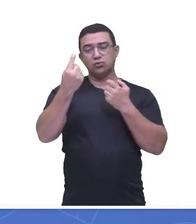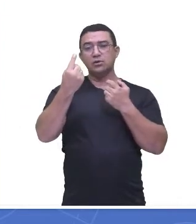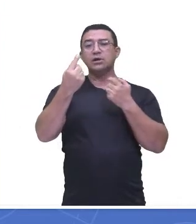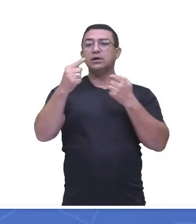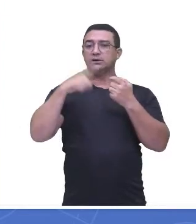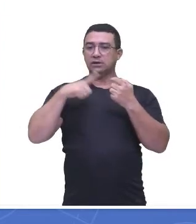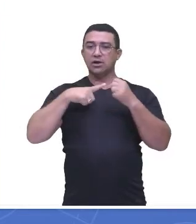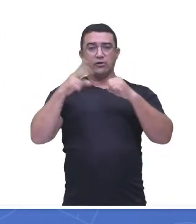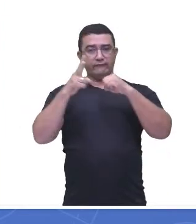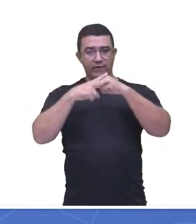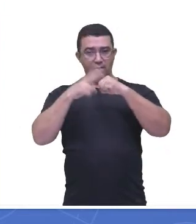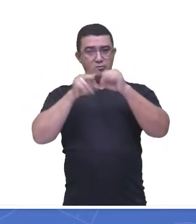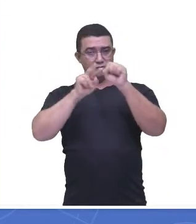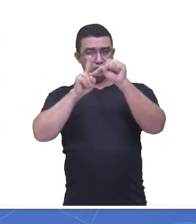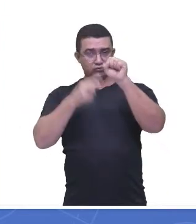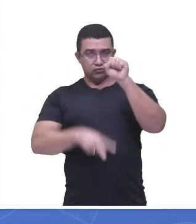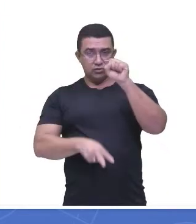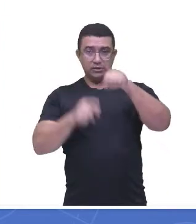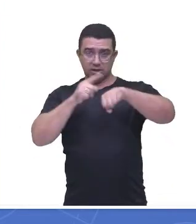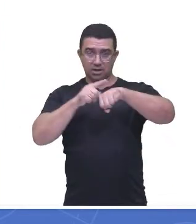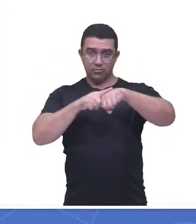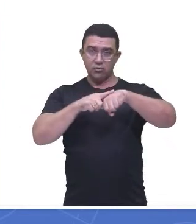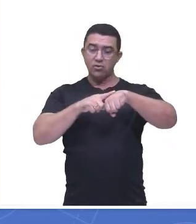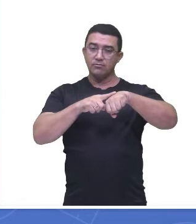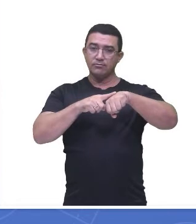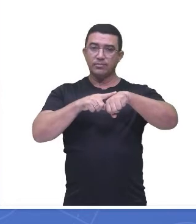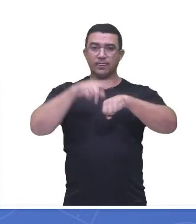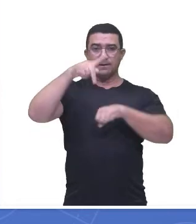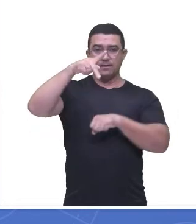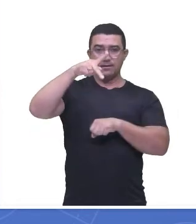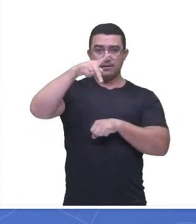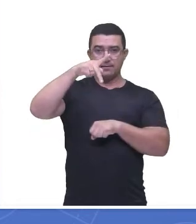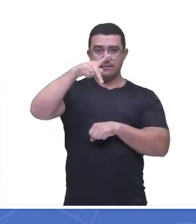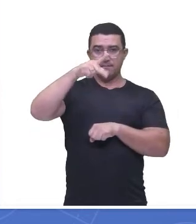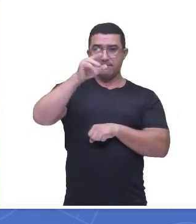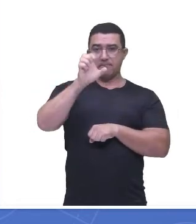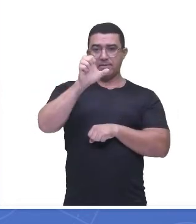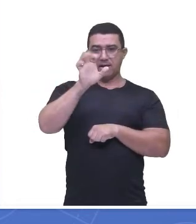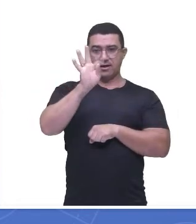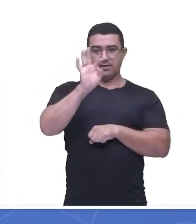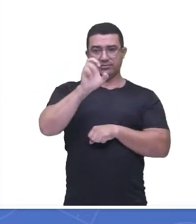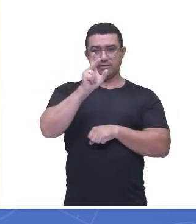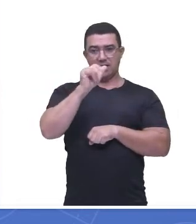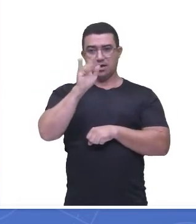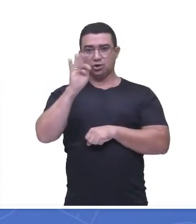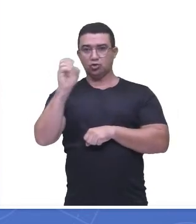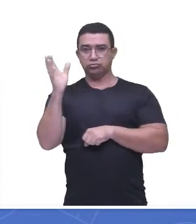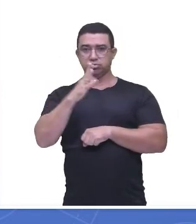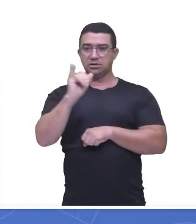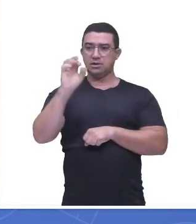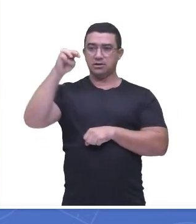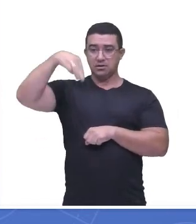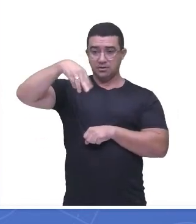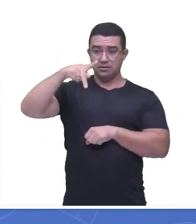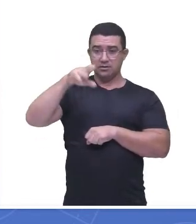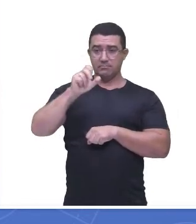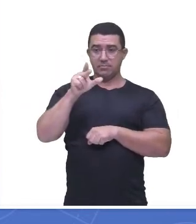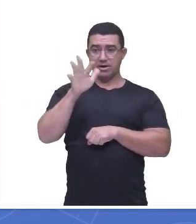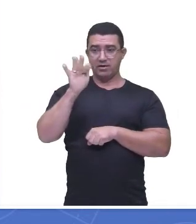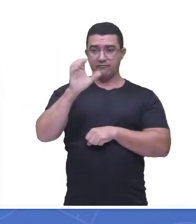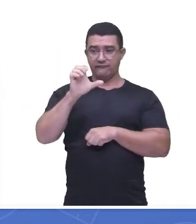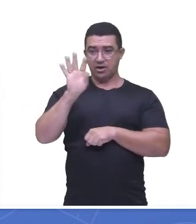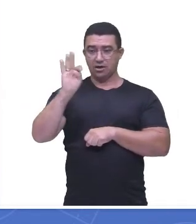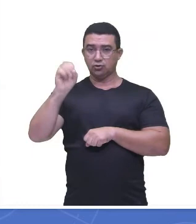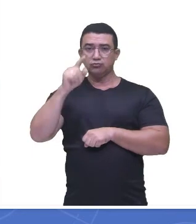verbal. Alternativa A, não vou ler porque o tempo é curto. A, B, C. DE. Eu vou deixar para